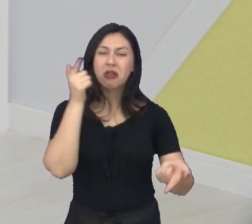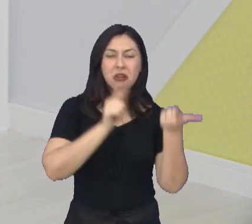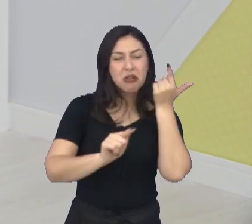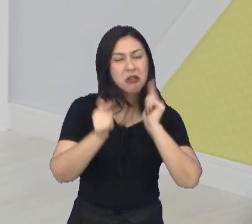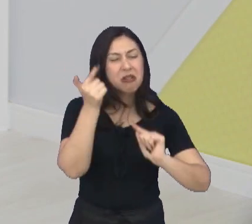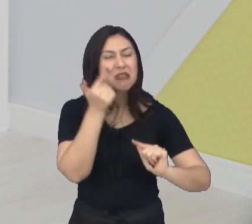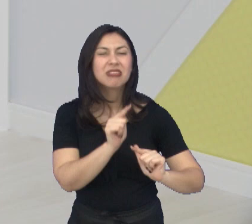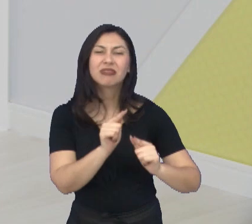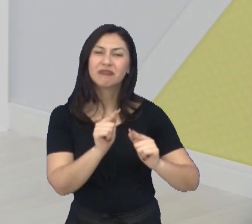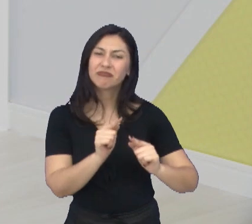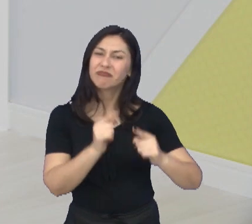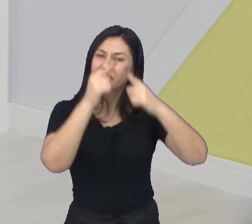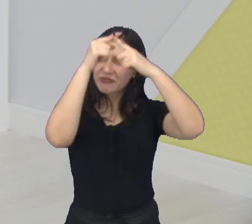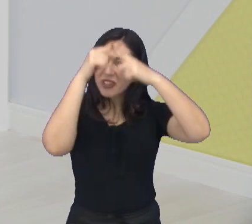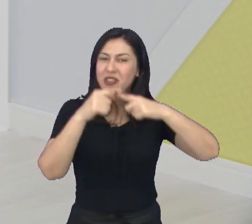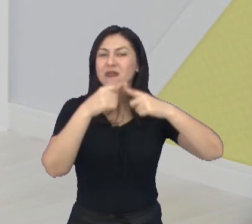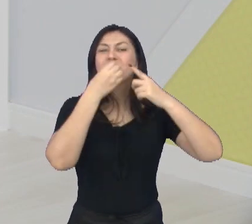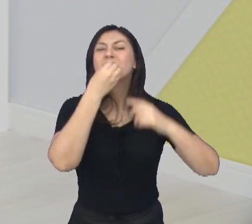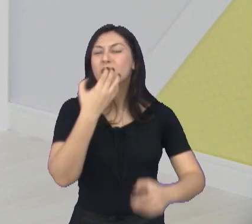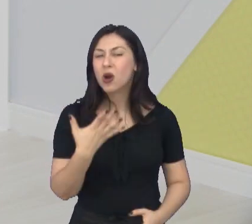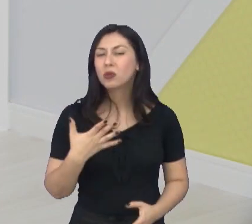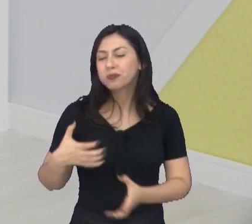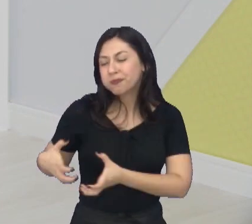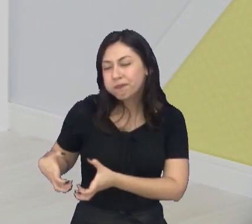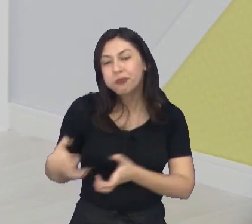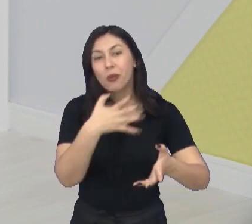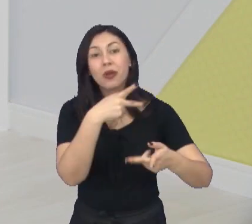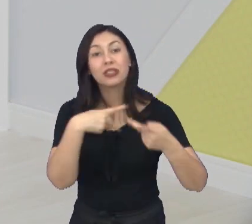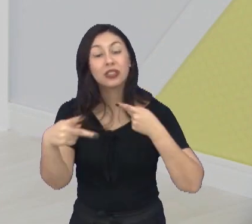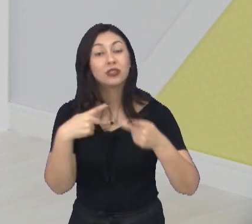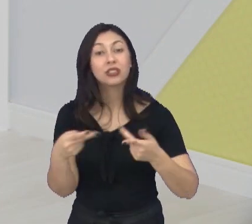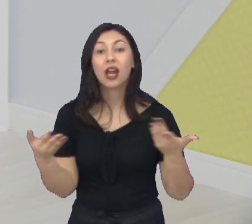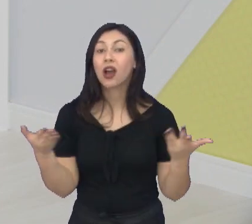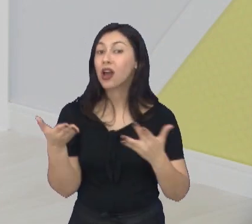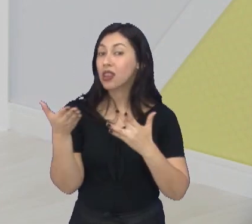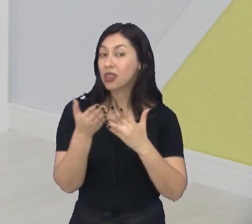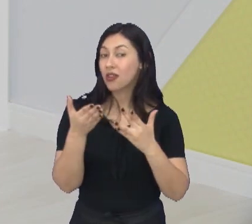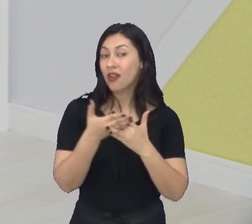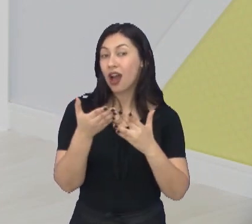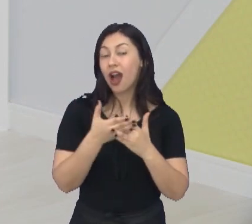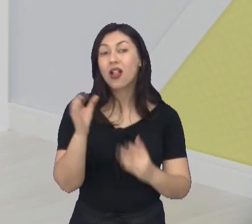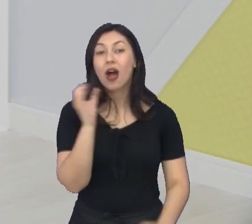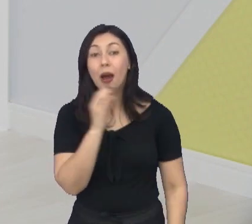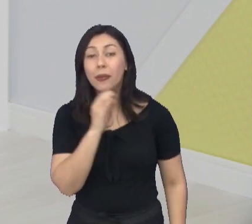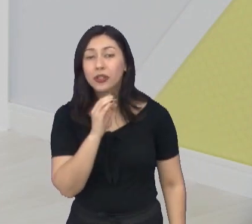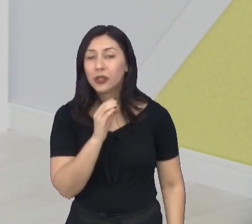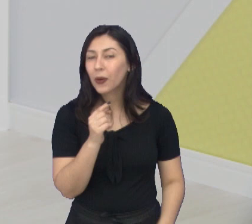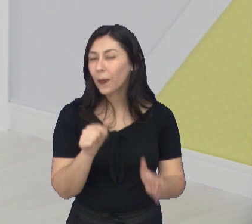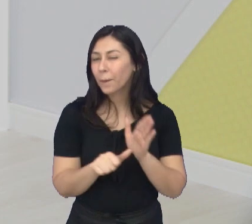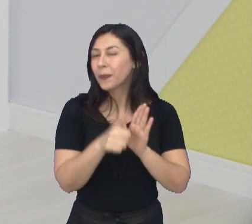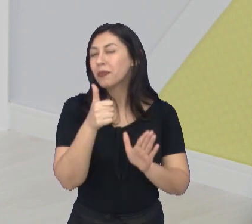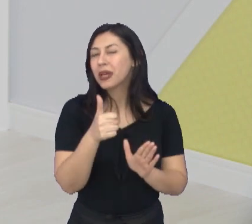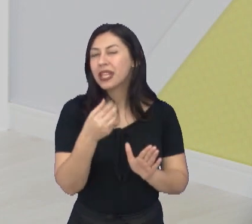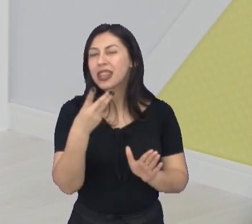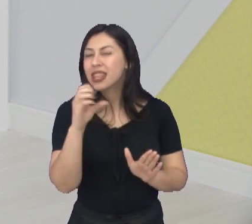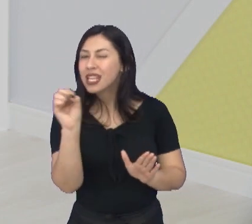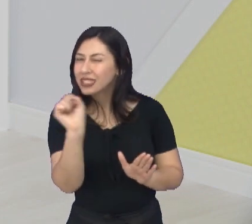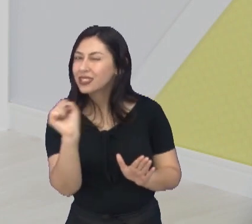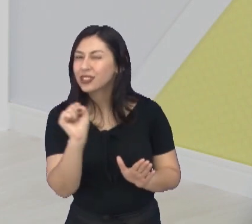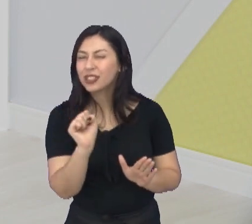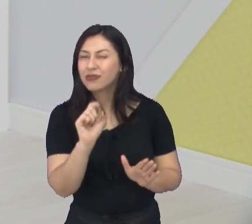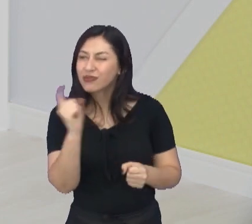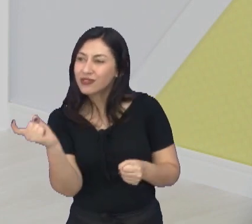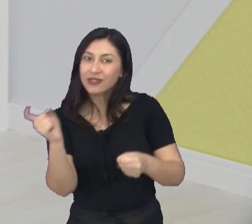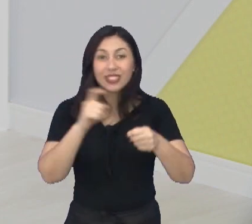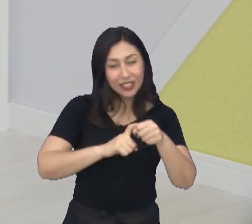bons resultados, as meninas do rugby de São José, tá certo? A gente vai para um rápido intervalo, aquele primeiro do dia, aqueles 30 segundinhos que você sabe é pai